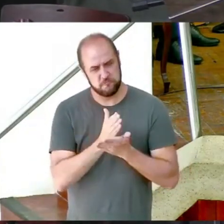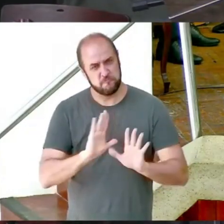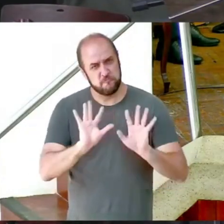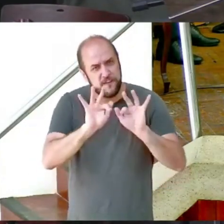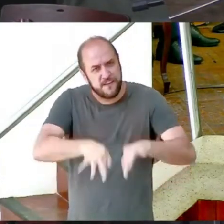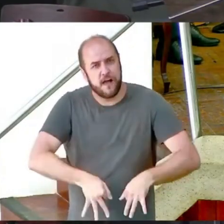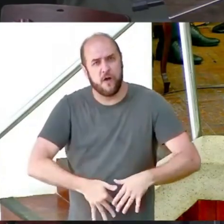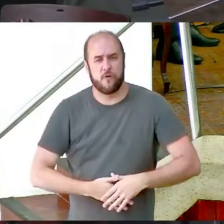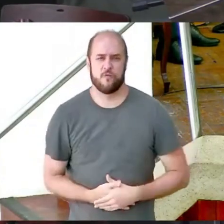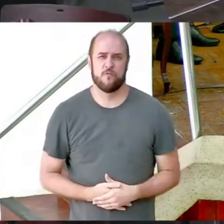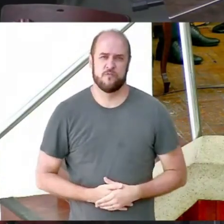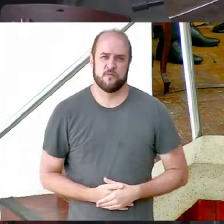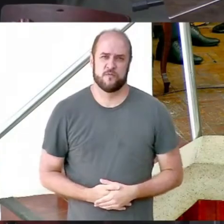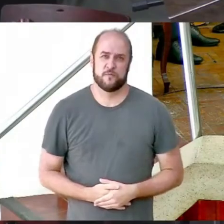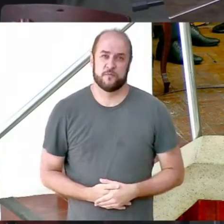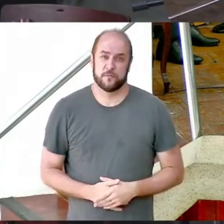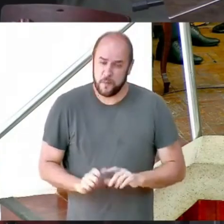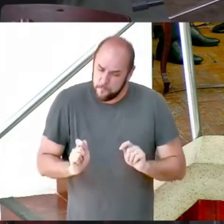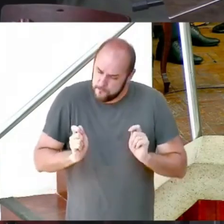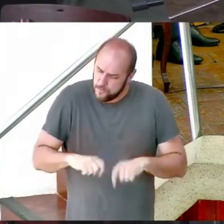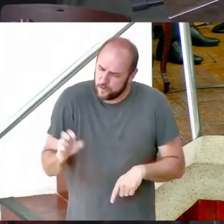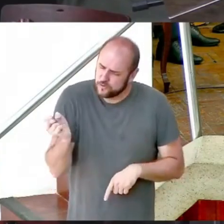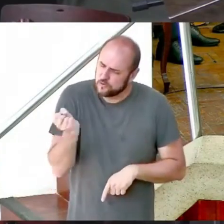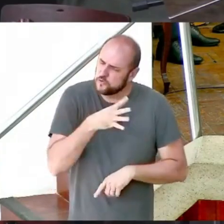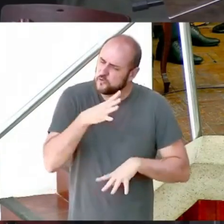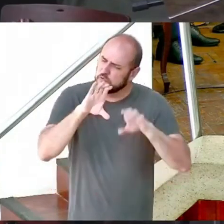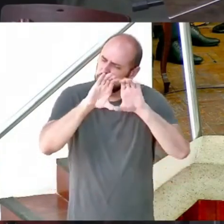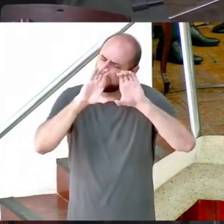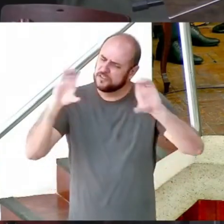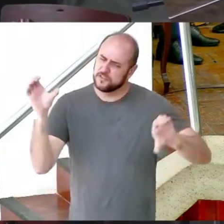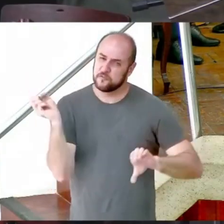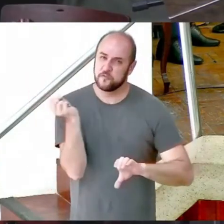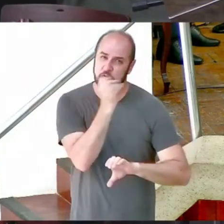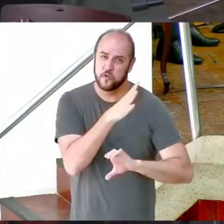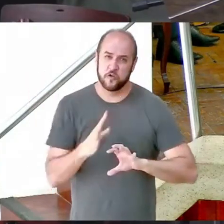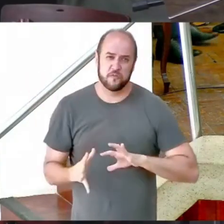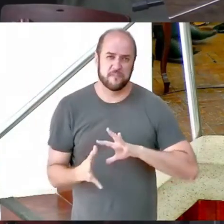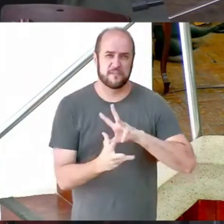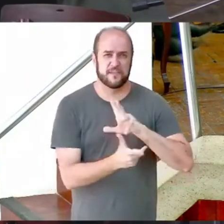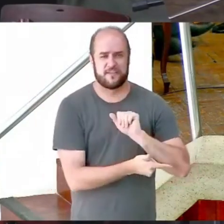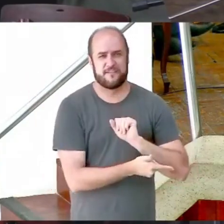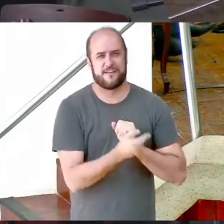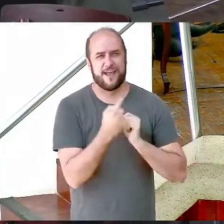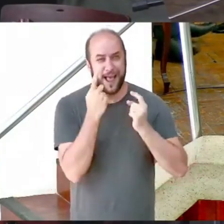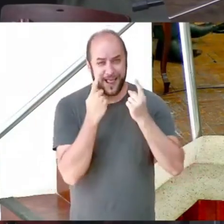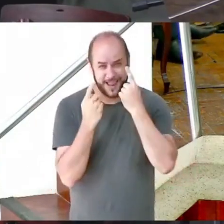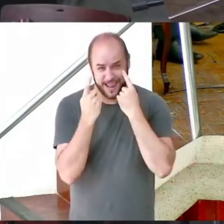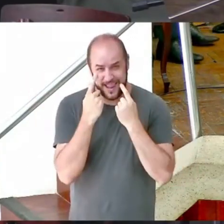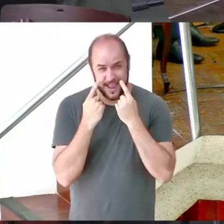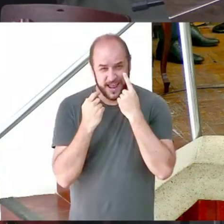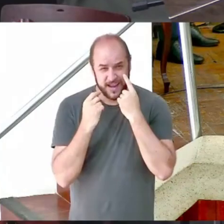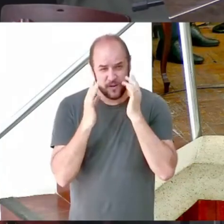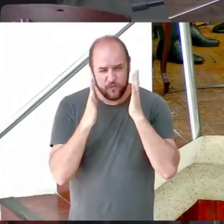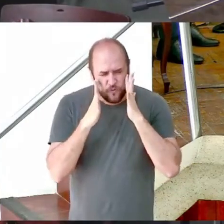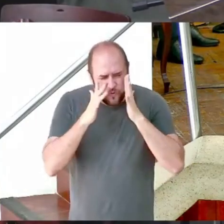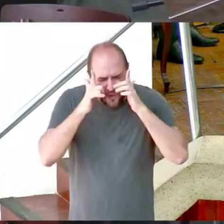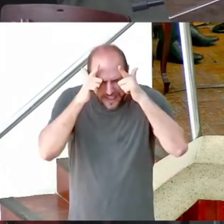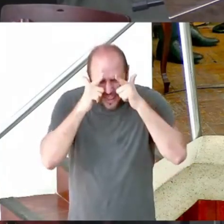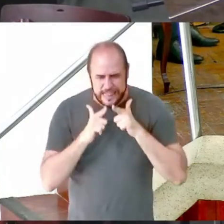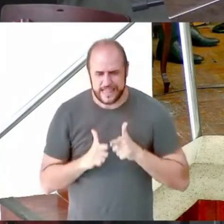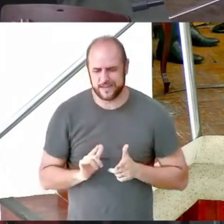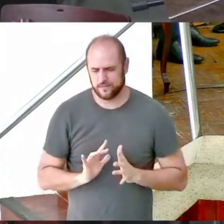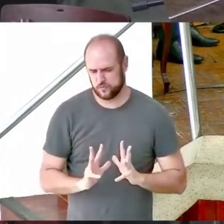Para que assim venha o novo céu e a nova terra, e toda lágrima seja enxugada dos